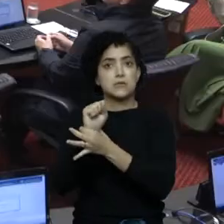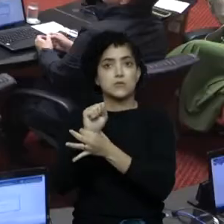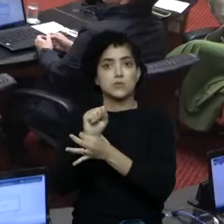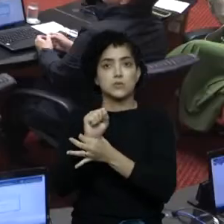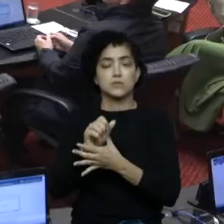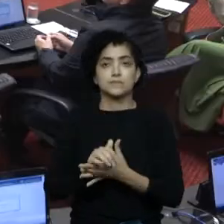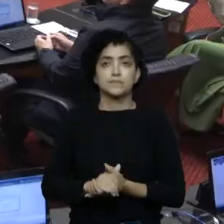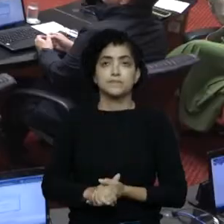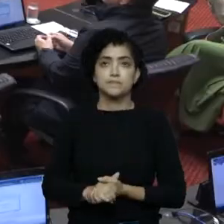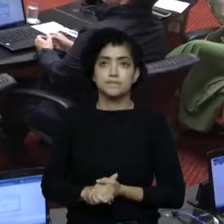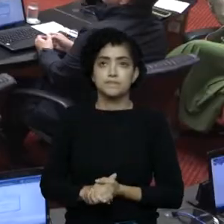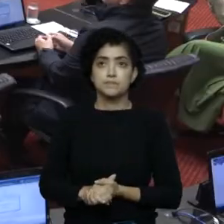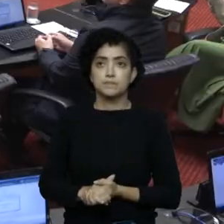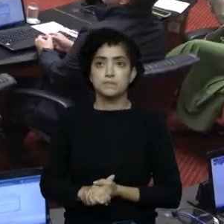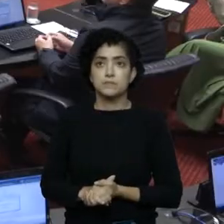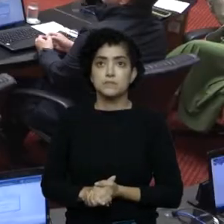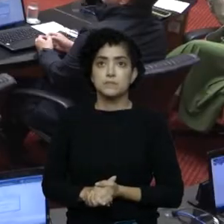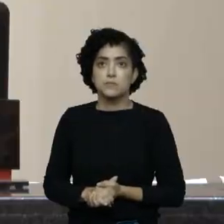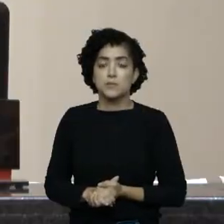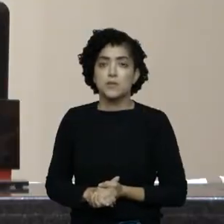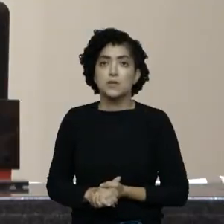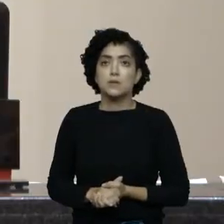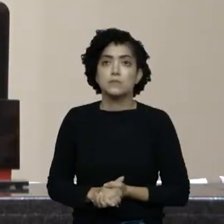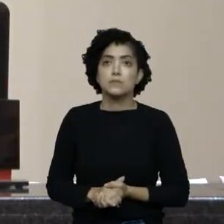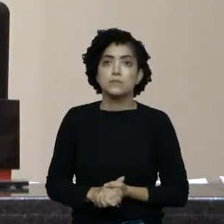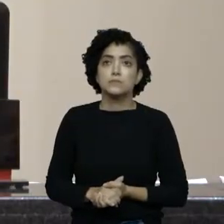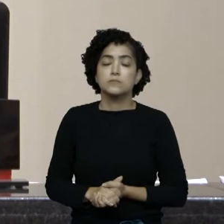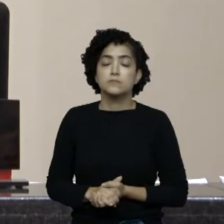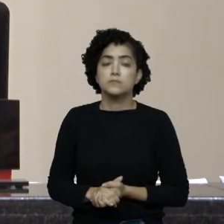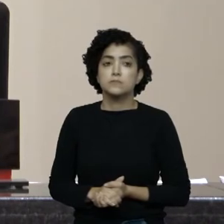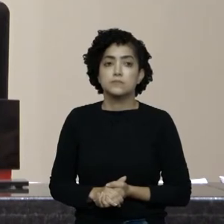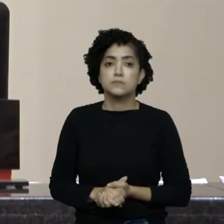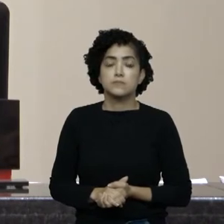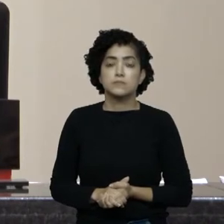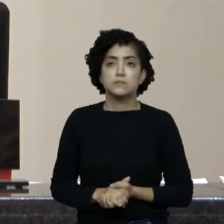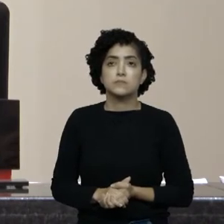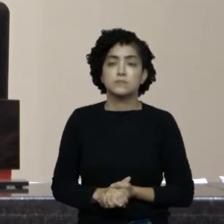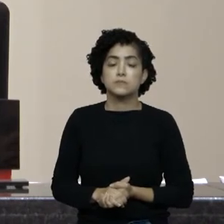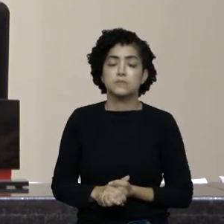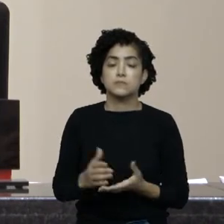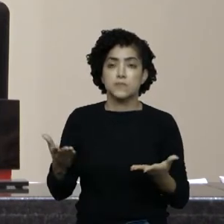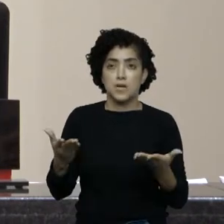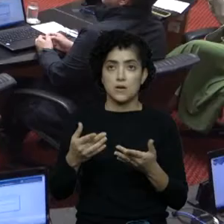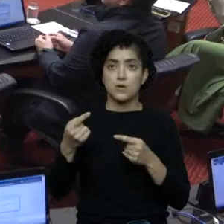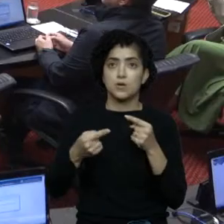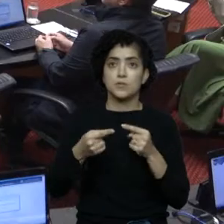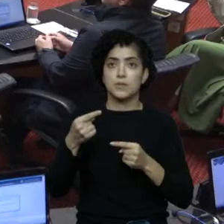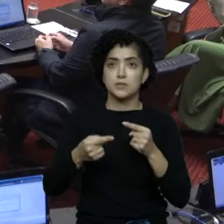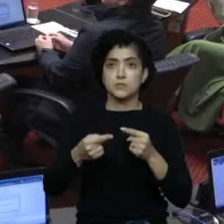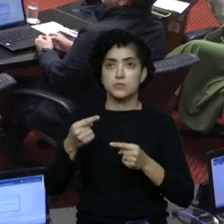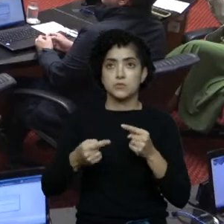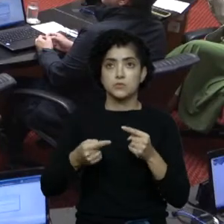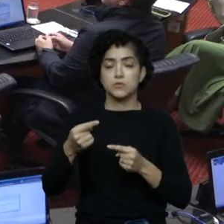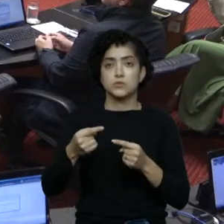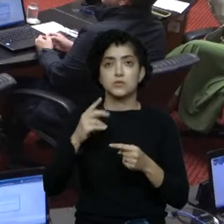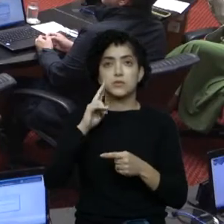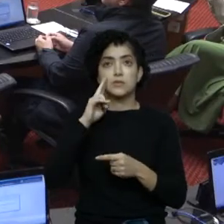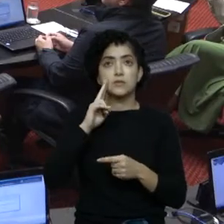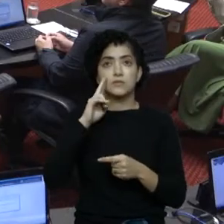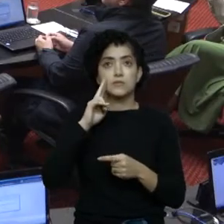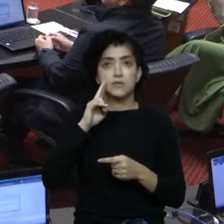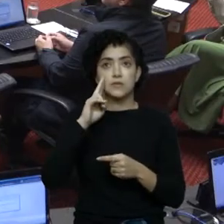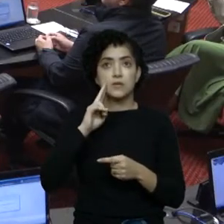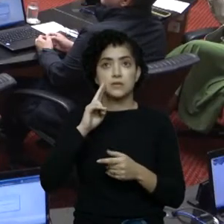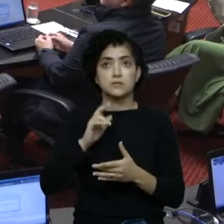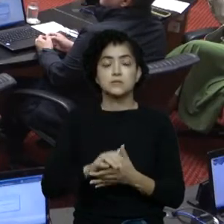impressão é pregado Deputado Mauro de Nadal lenda para discutir o deputado Ivan naatz vou usar tributo